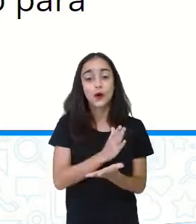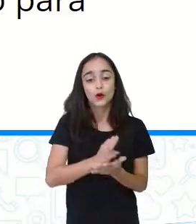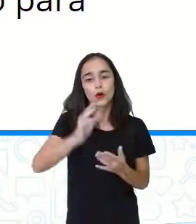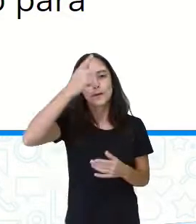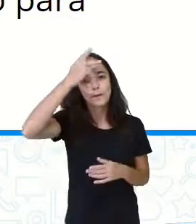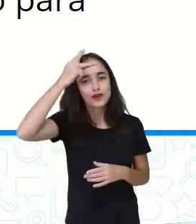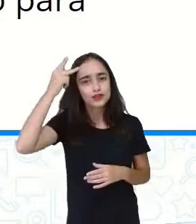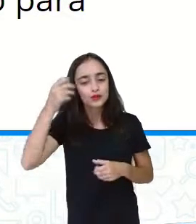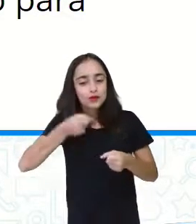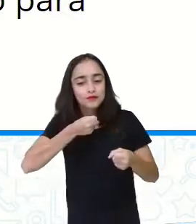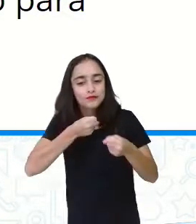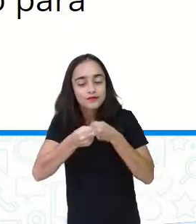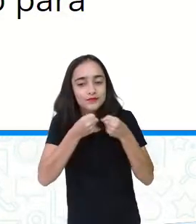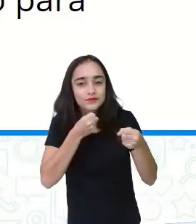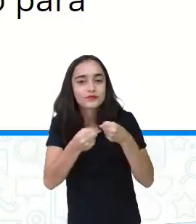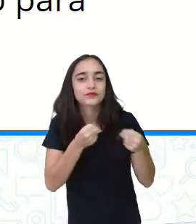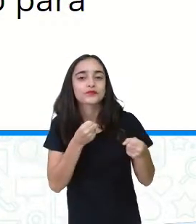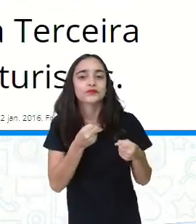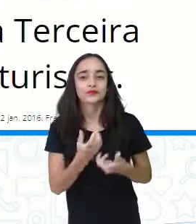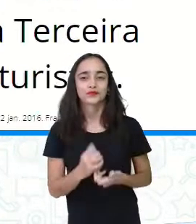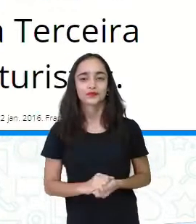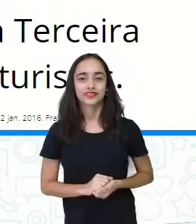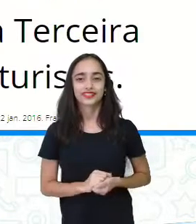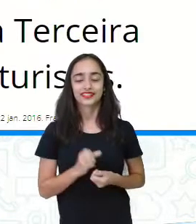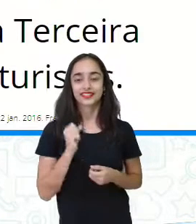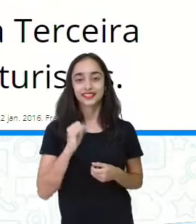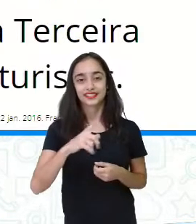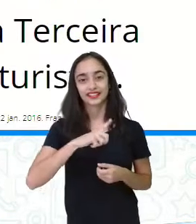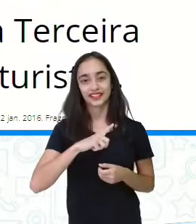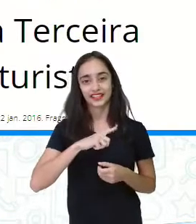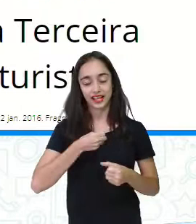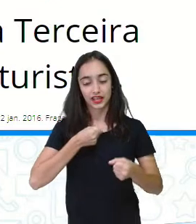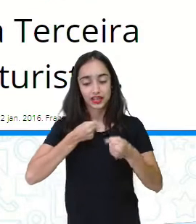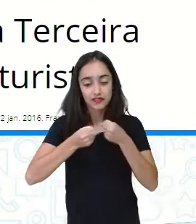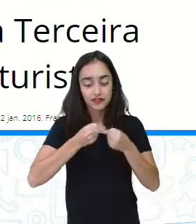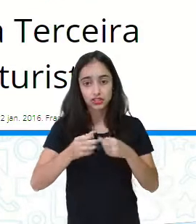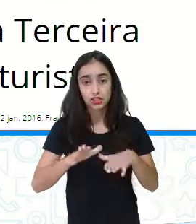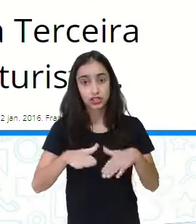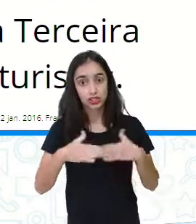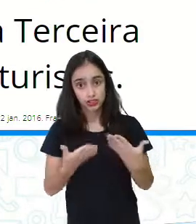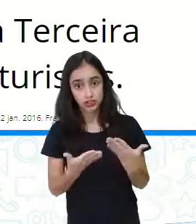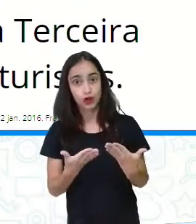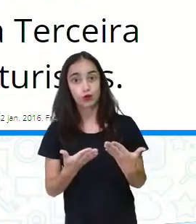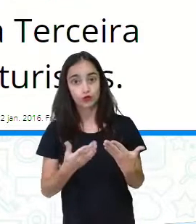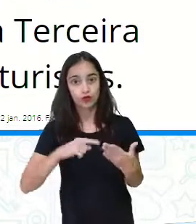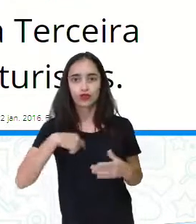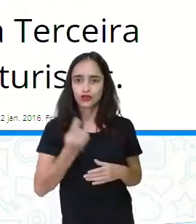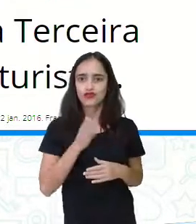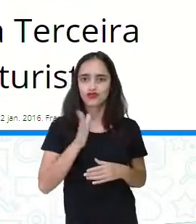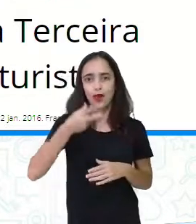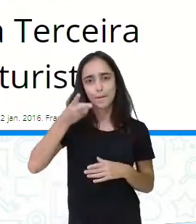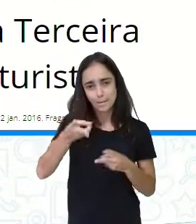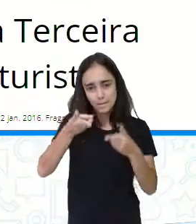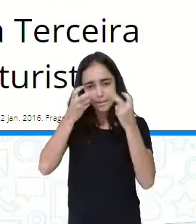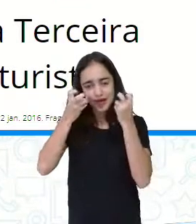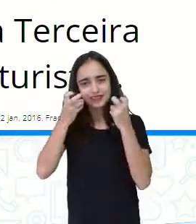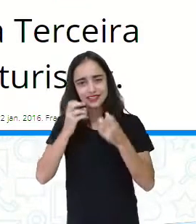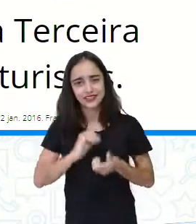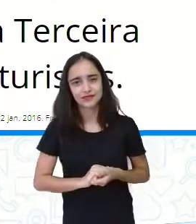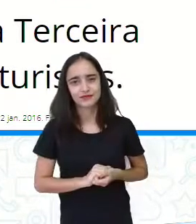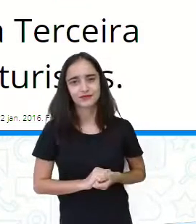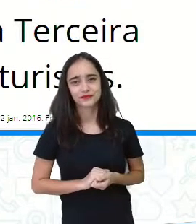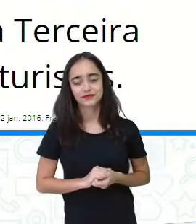se ouve entrevista é uma reportagem E aí ó quando você vê ali em cima estamos